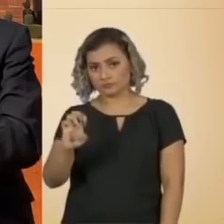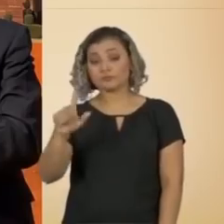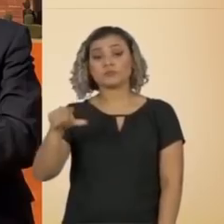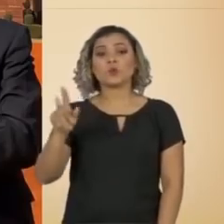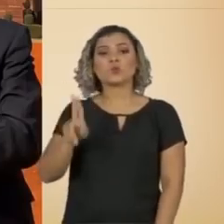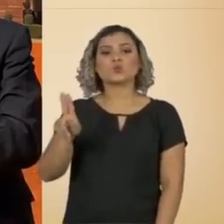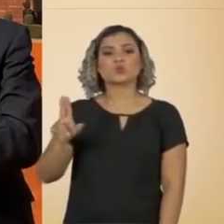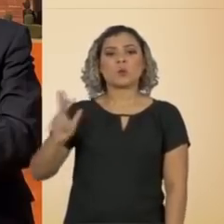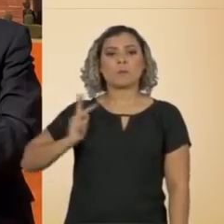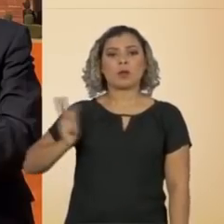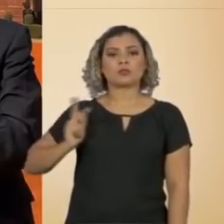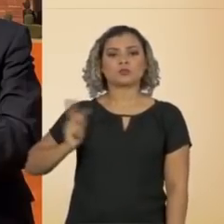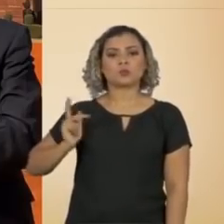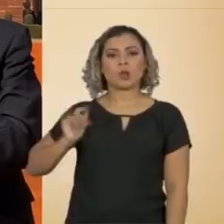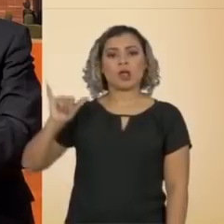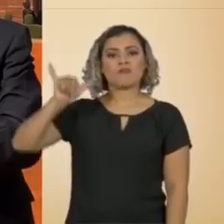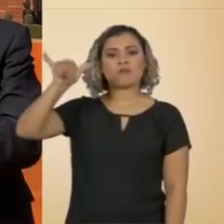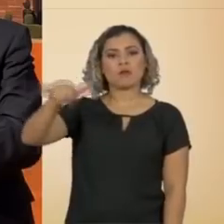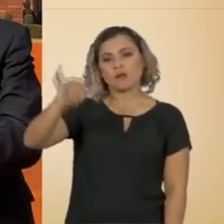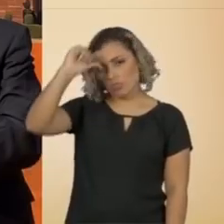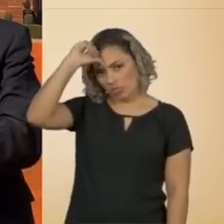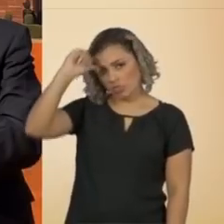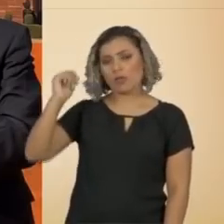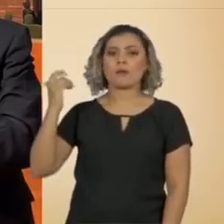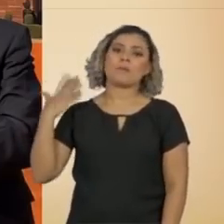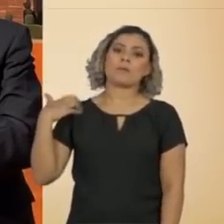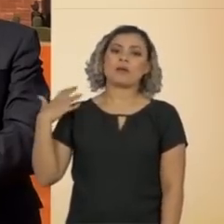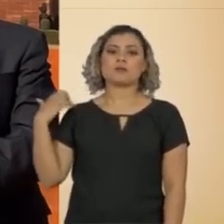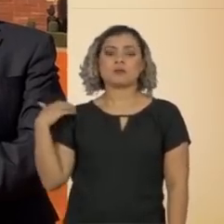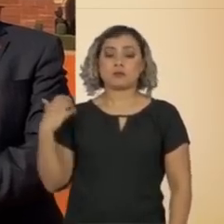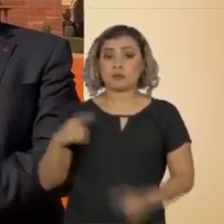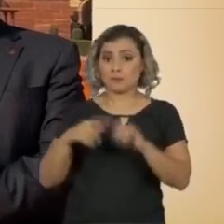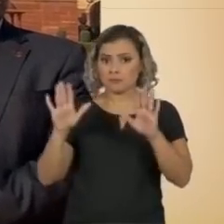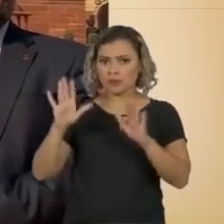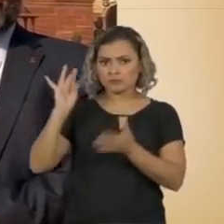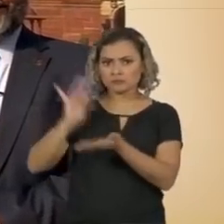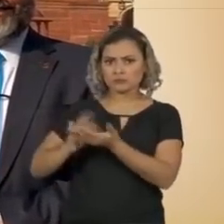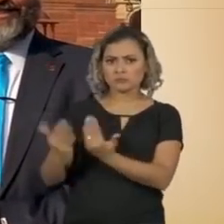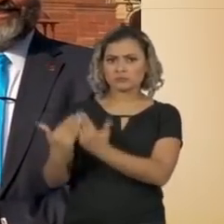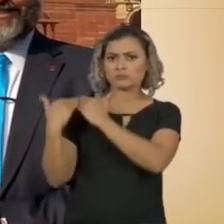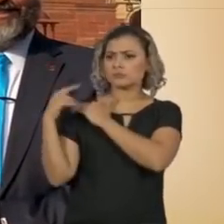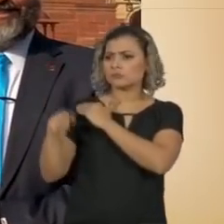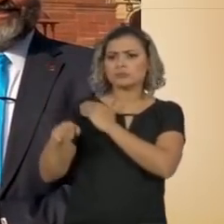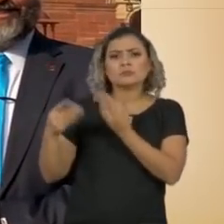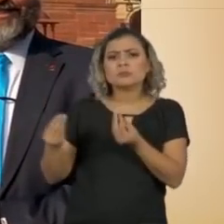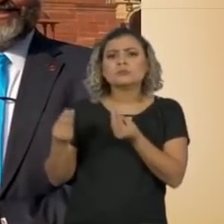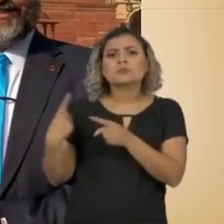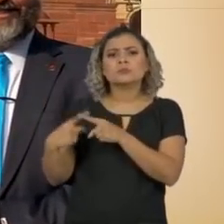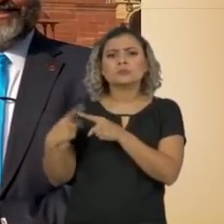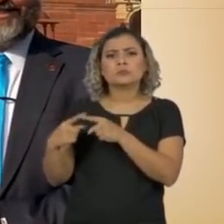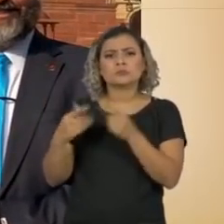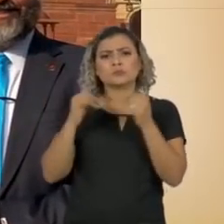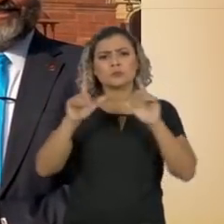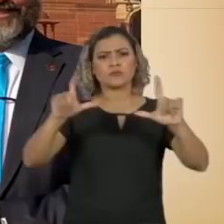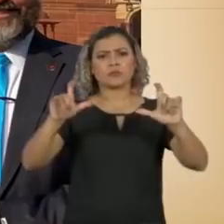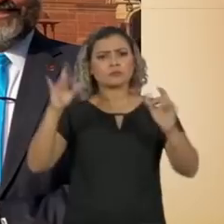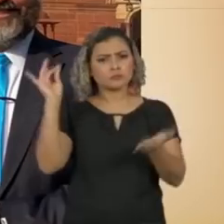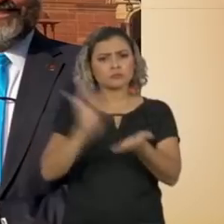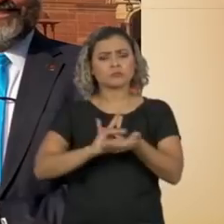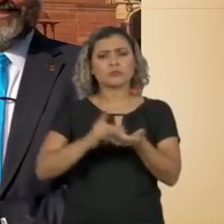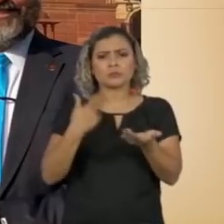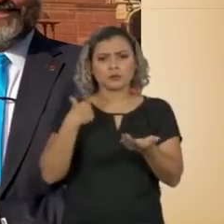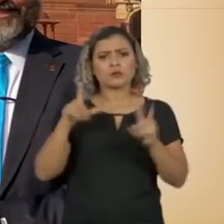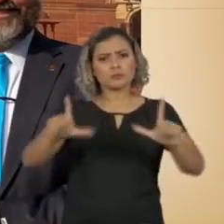FAB para viajar à Índia. Bolsonaro atribuiu ao jornalista a responsabilidade por uma nota oficial informando que Vicente